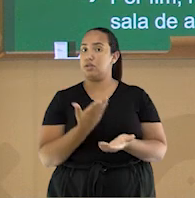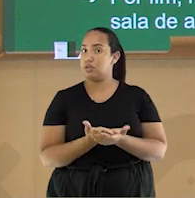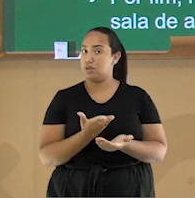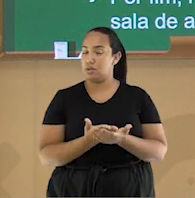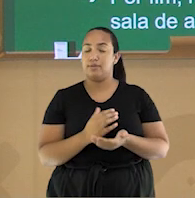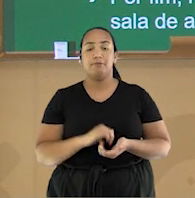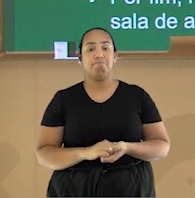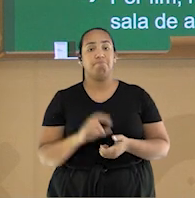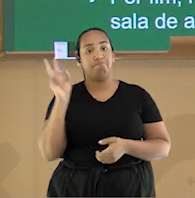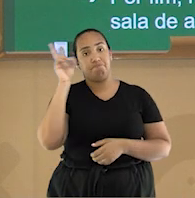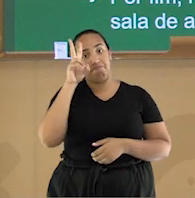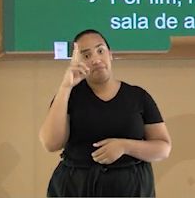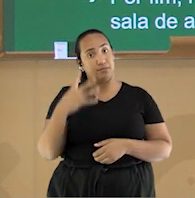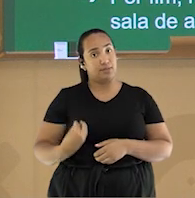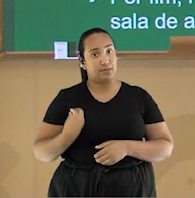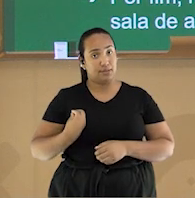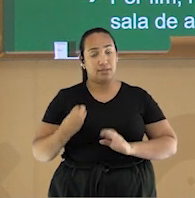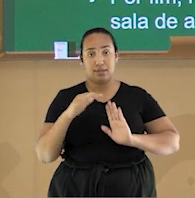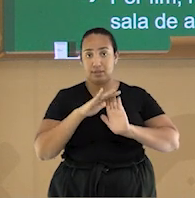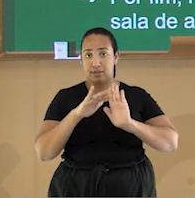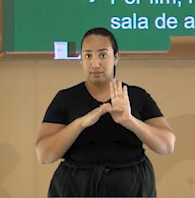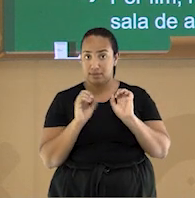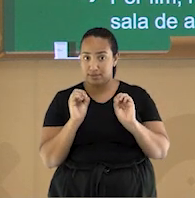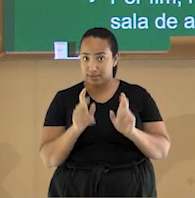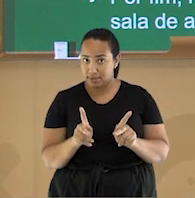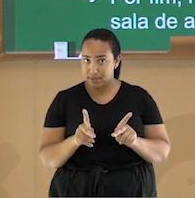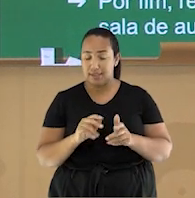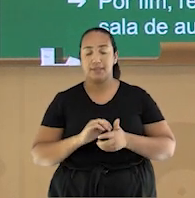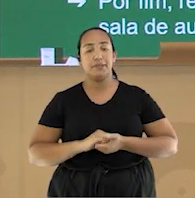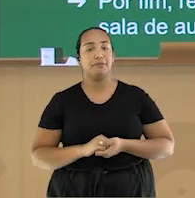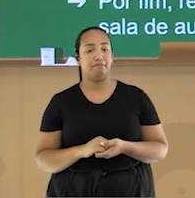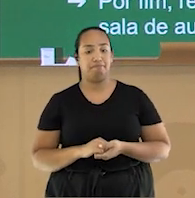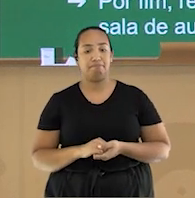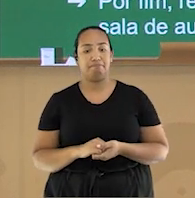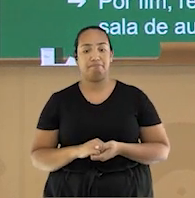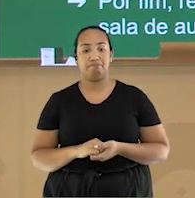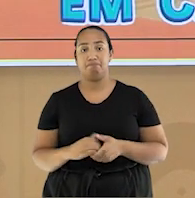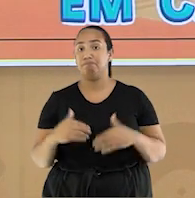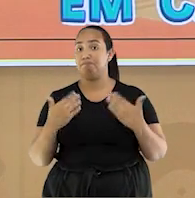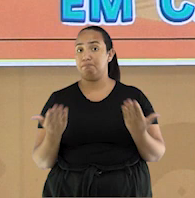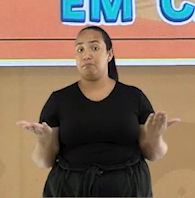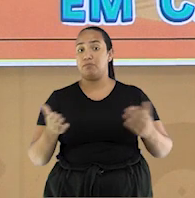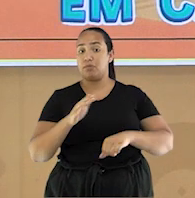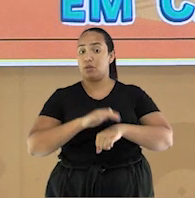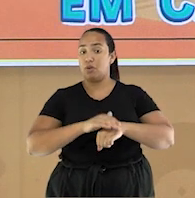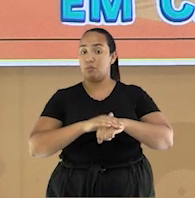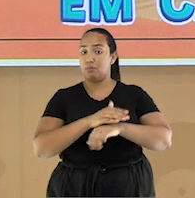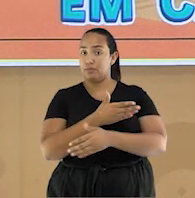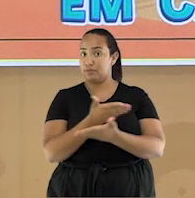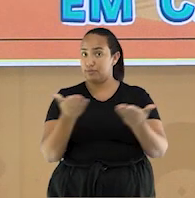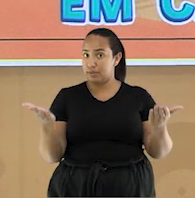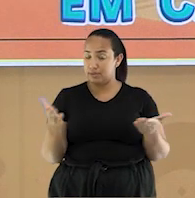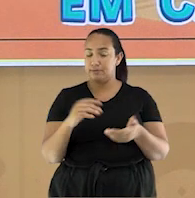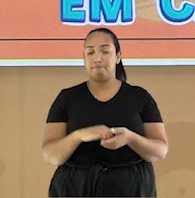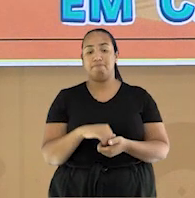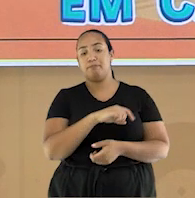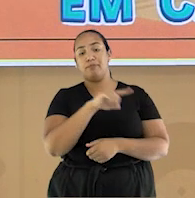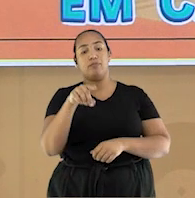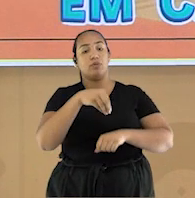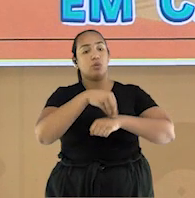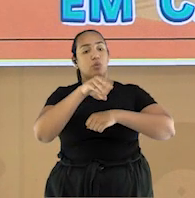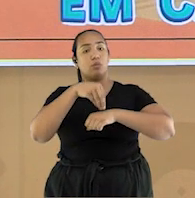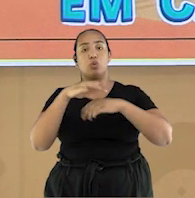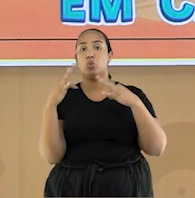de registrar sua presença nessa aula. Combinado? Agora é com você. Compartilhe tudo que